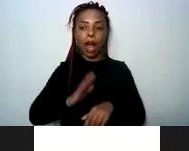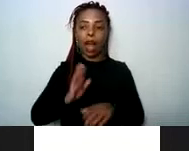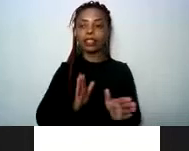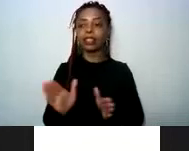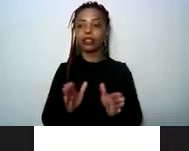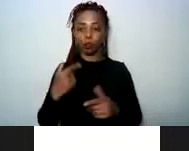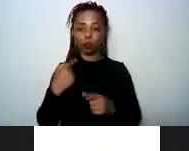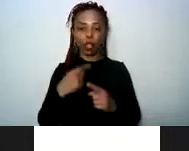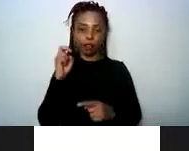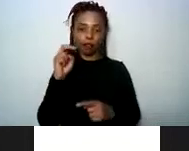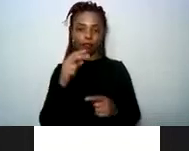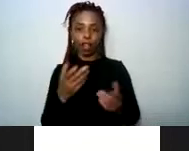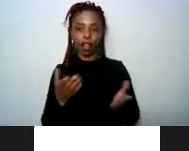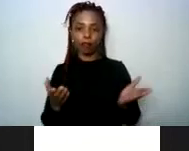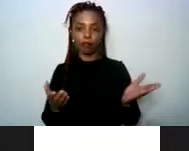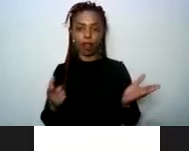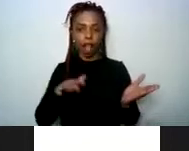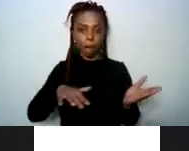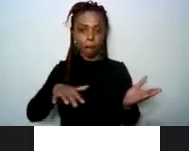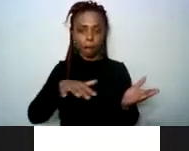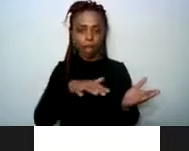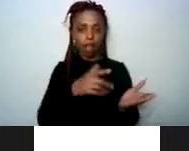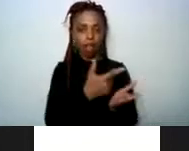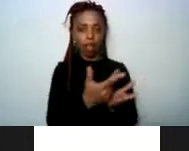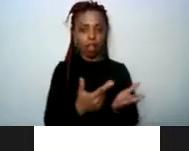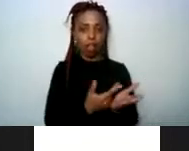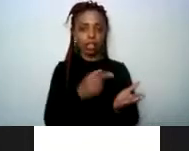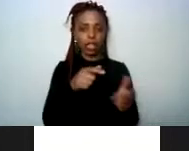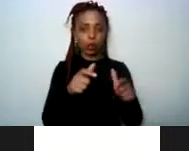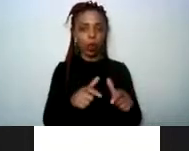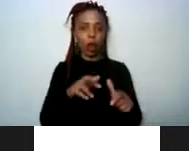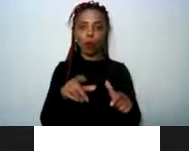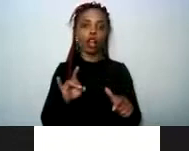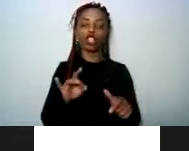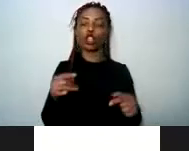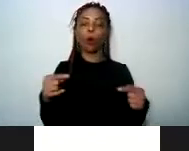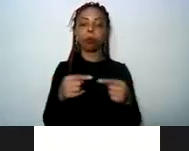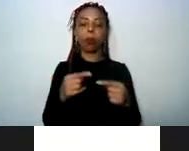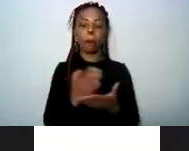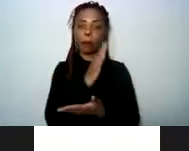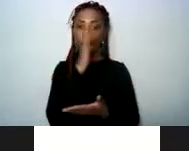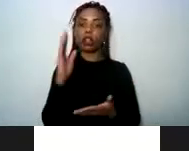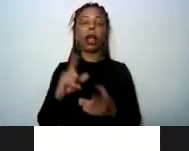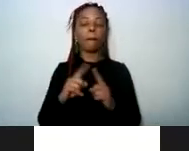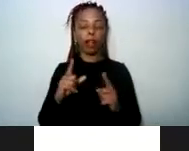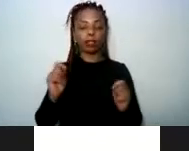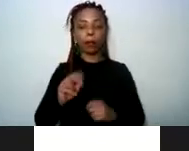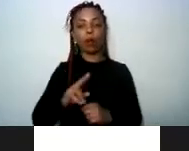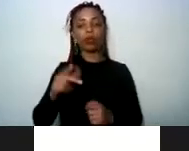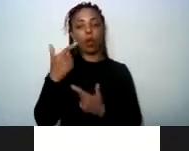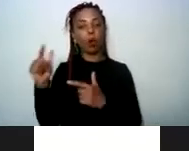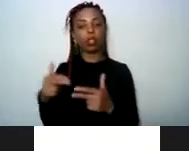que foi um edifício pensado não só para ser uma biblioteca, mas um edifício com outros usos relacionados à